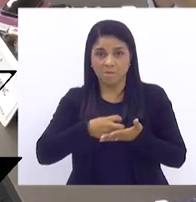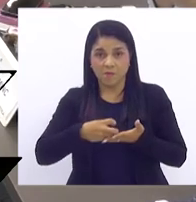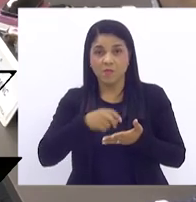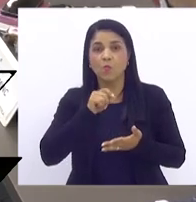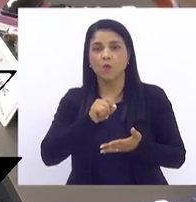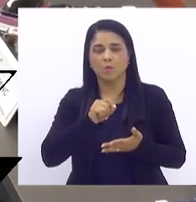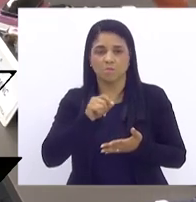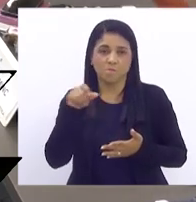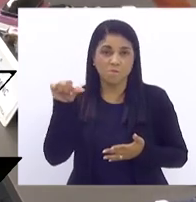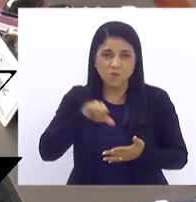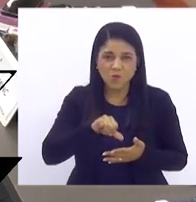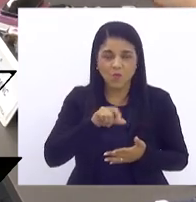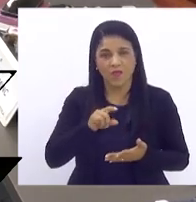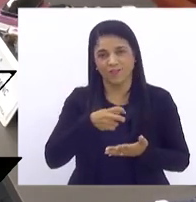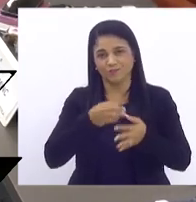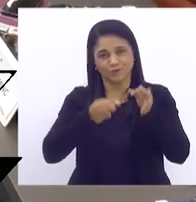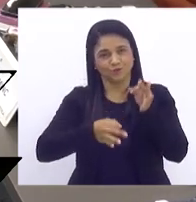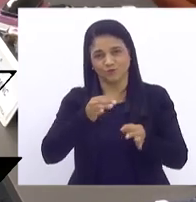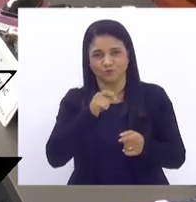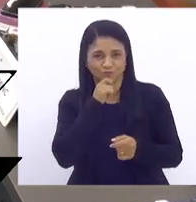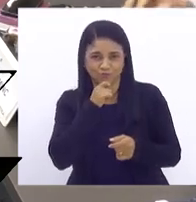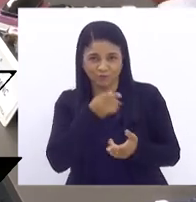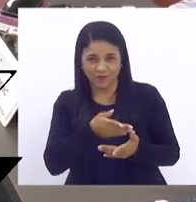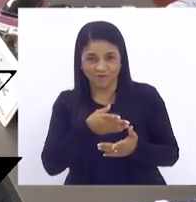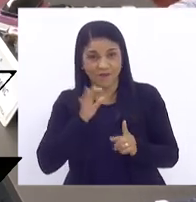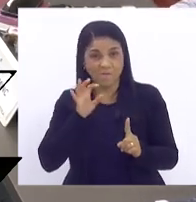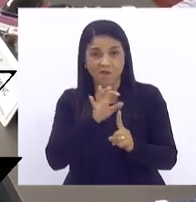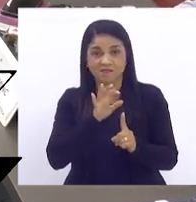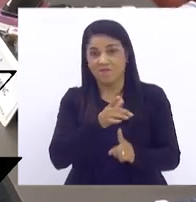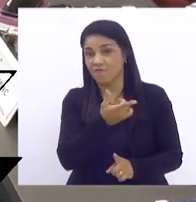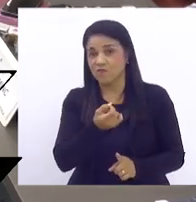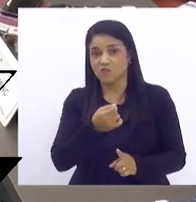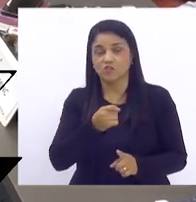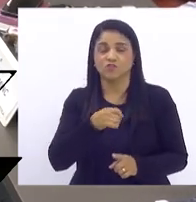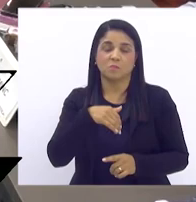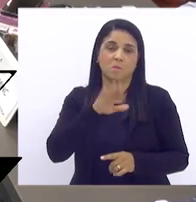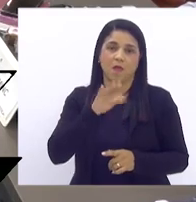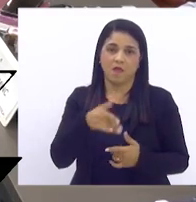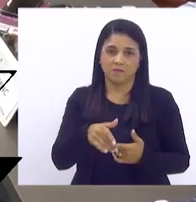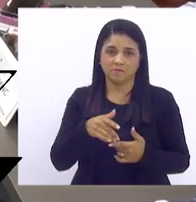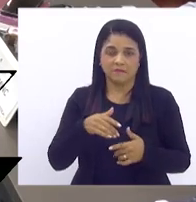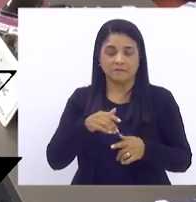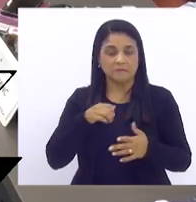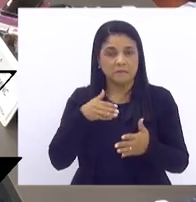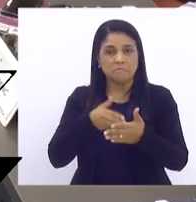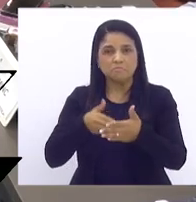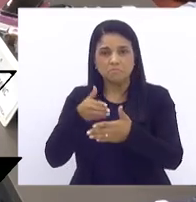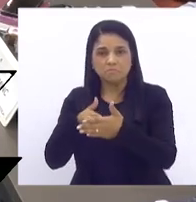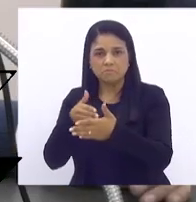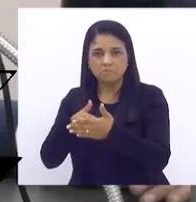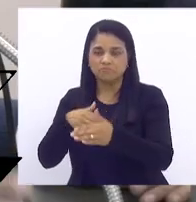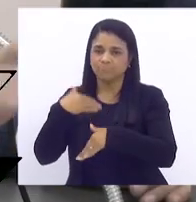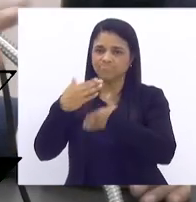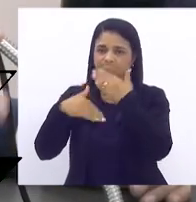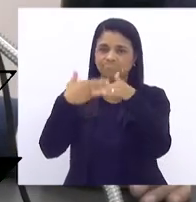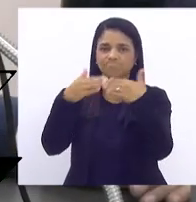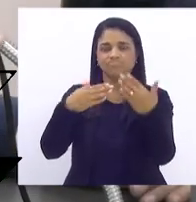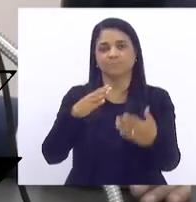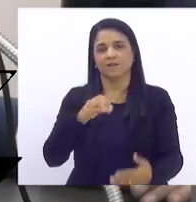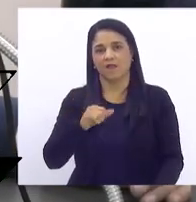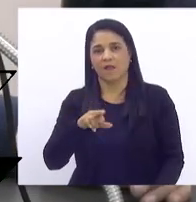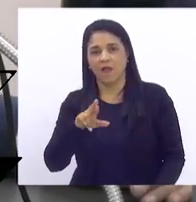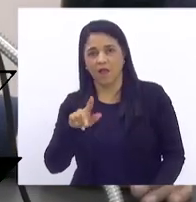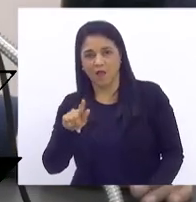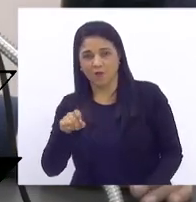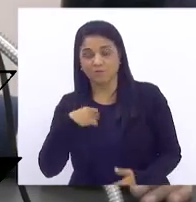prescrição intercorrente, o servidor fica ameaçado durante 20 anos. Muitas vezes é impedido de progredir na carreira, porque, olha, não, você tem um